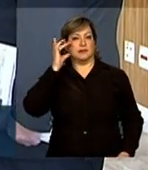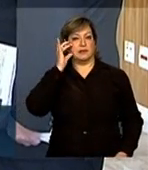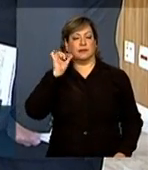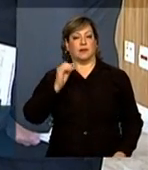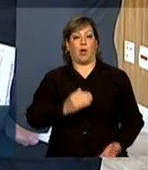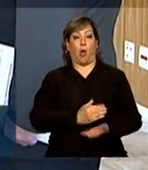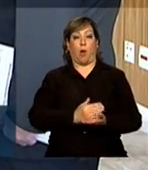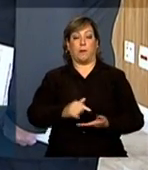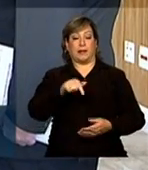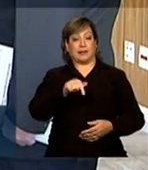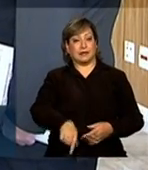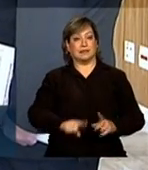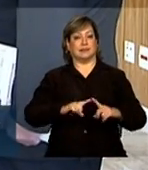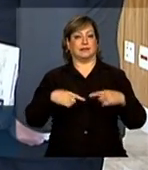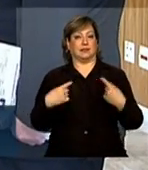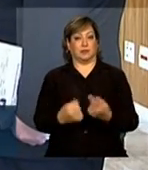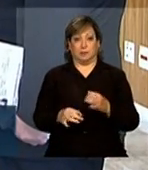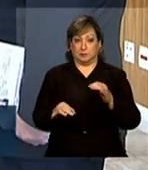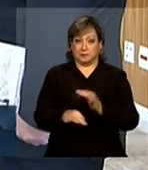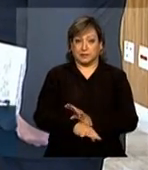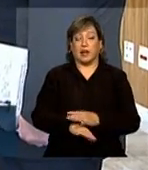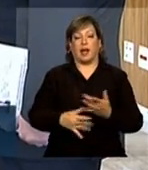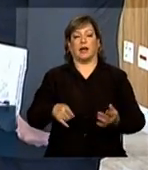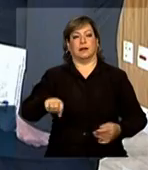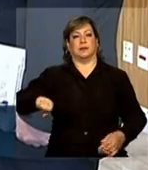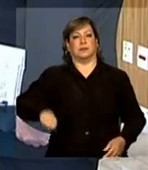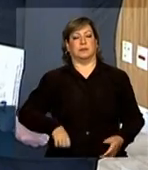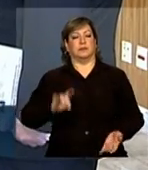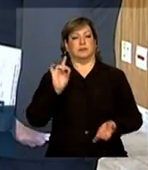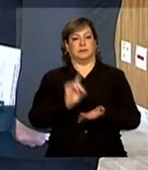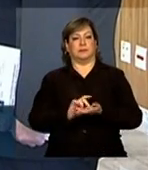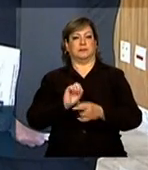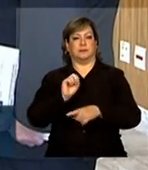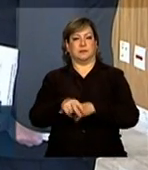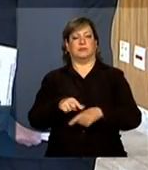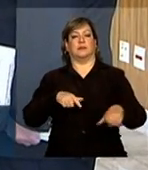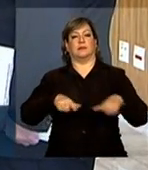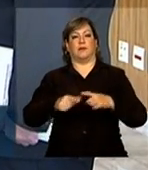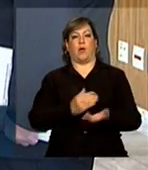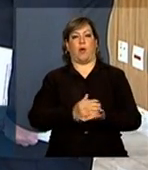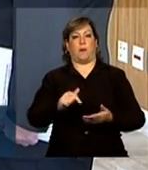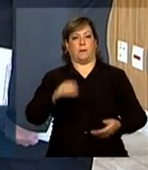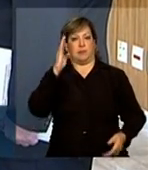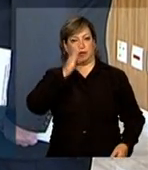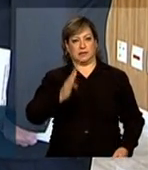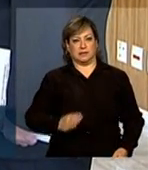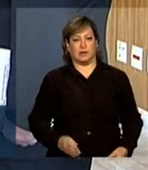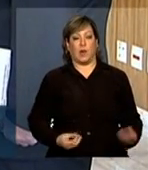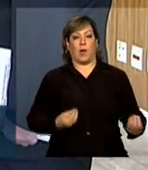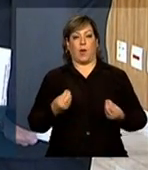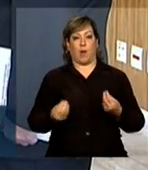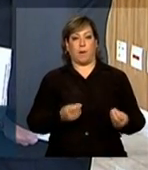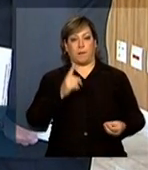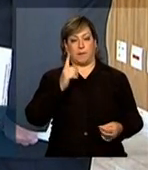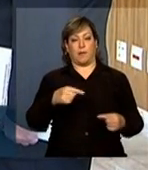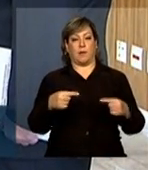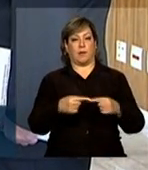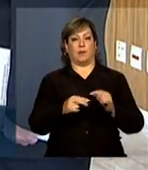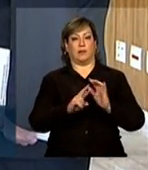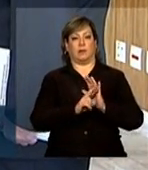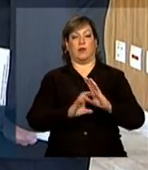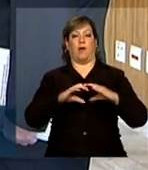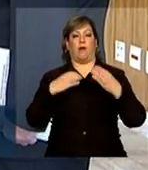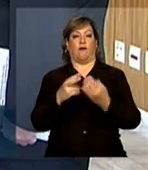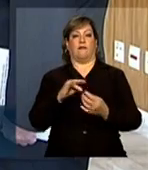A partir deste ato, o embaixador assume oficialmente suas funções no Brasil, como determina a Convenção